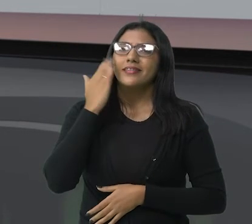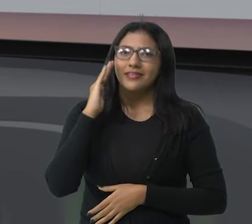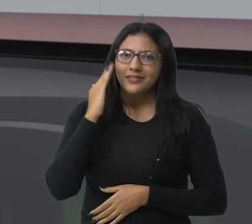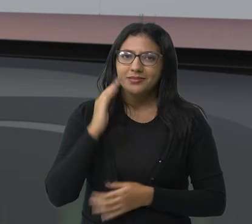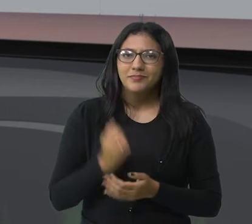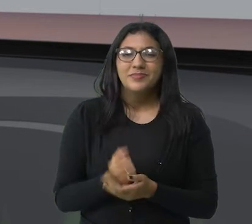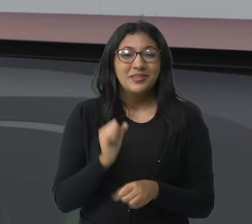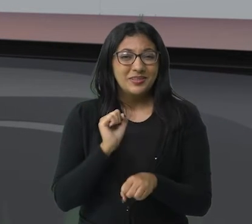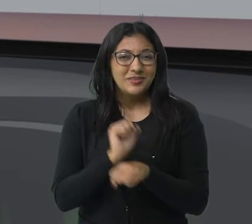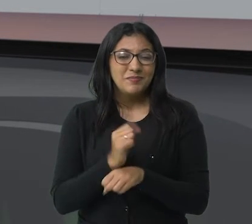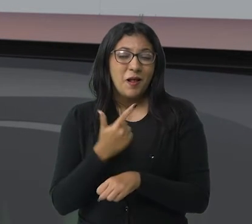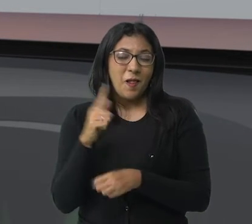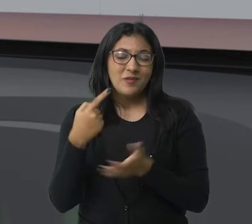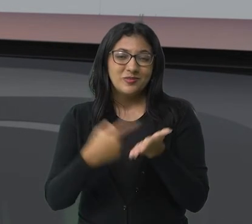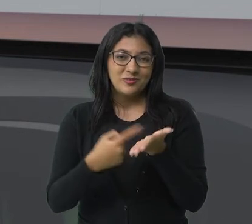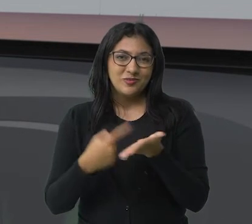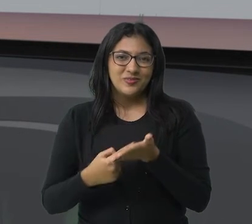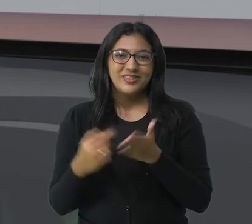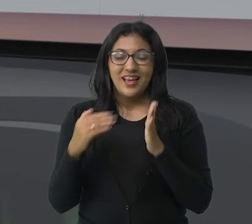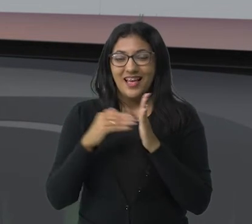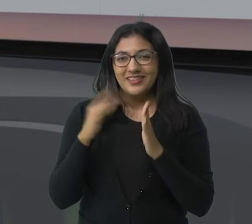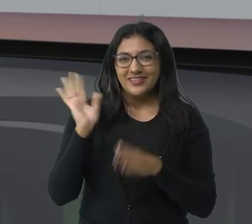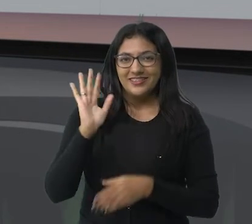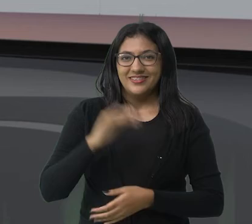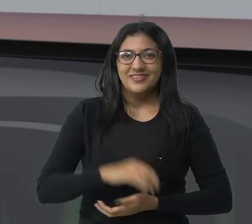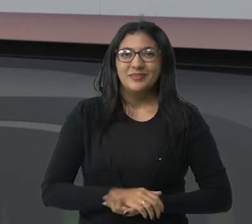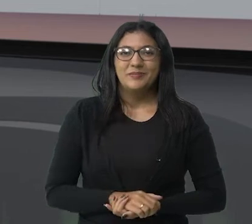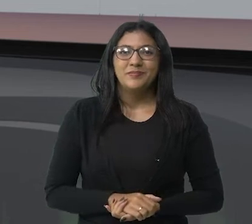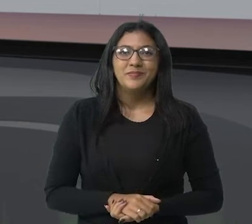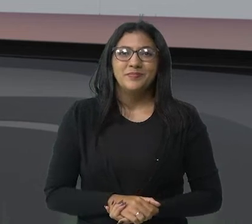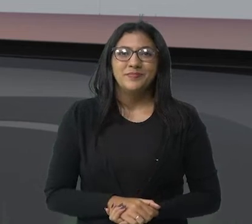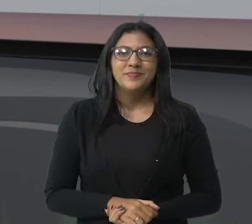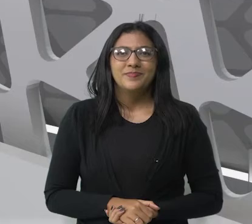aguardo novos convites. Até lá!